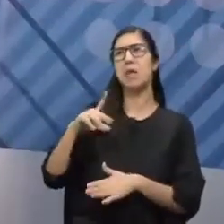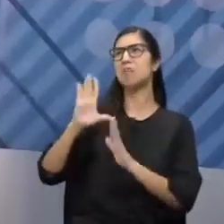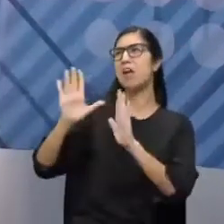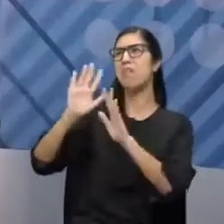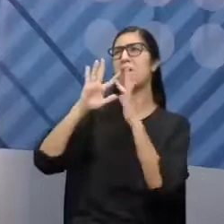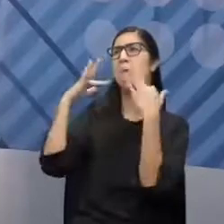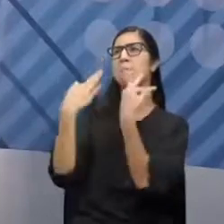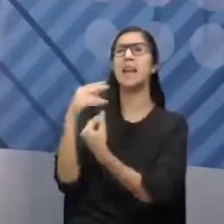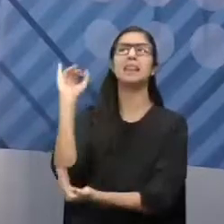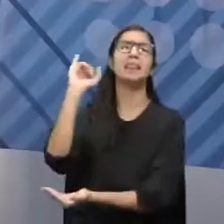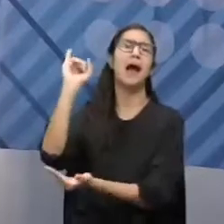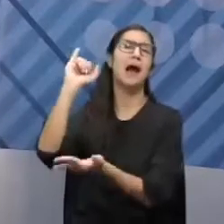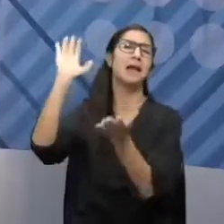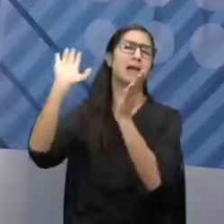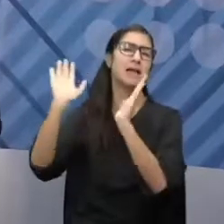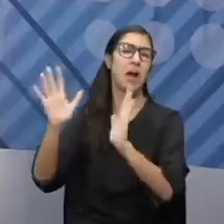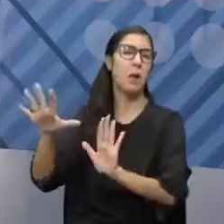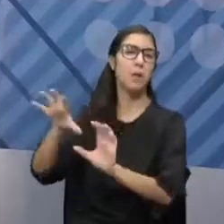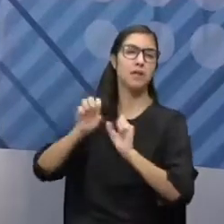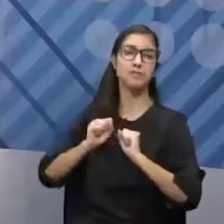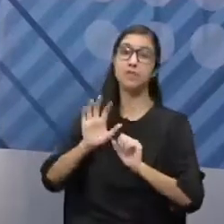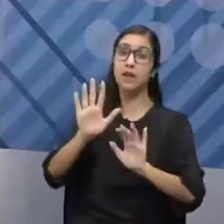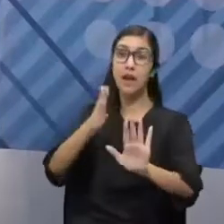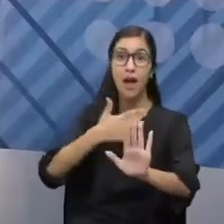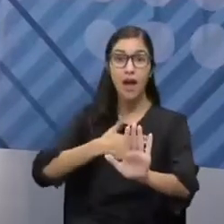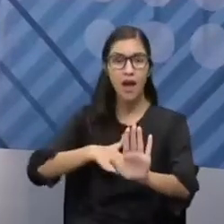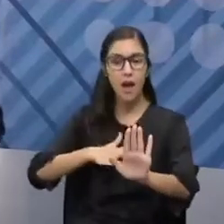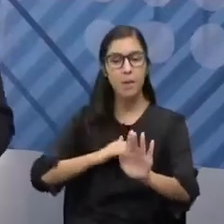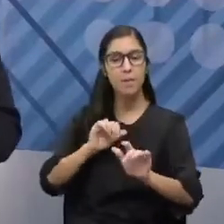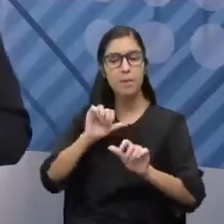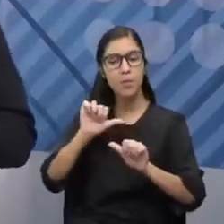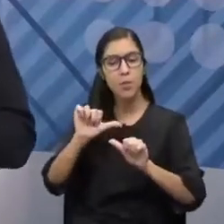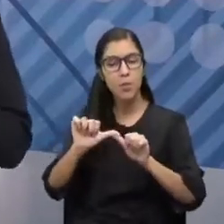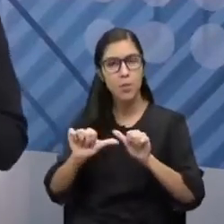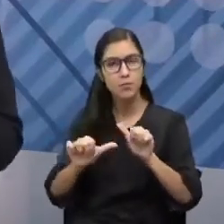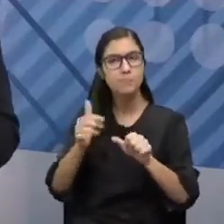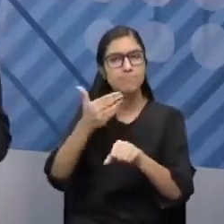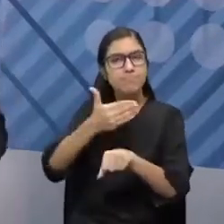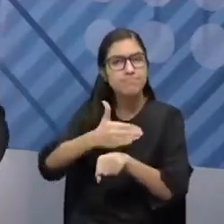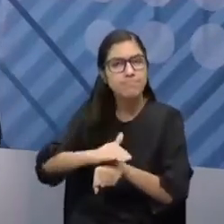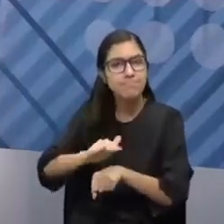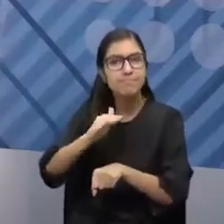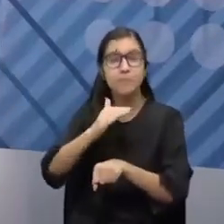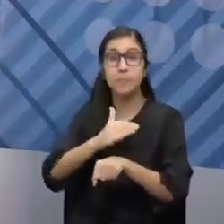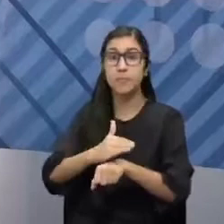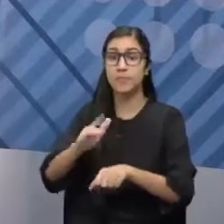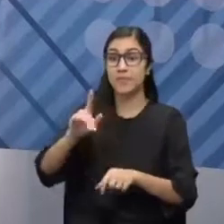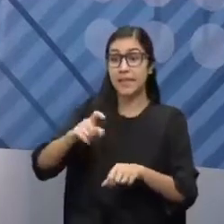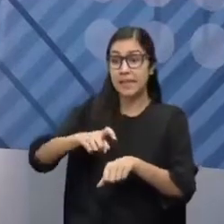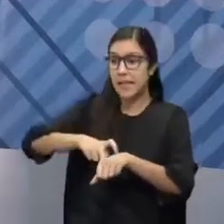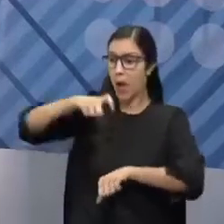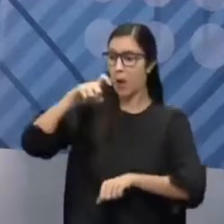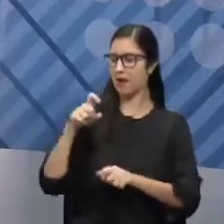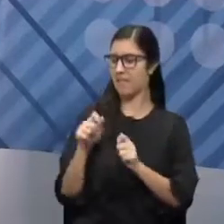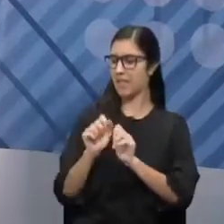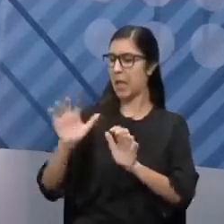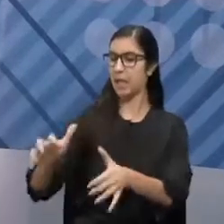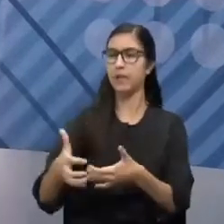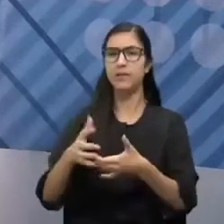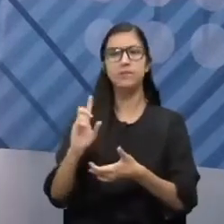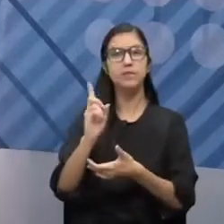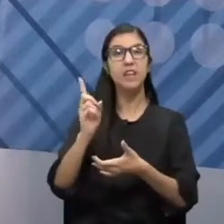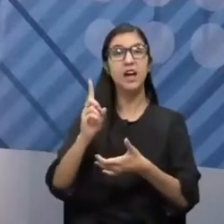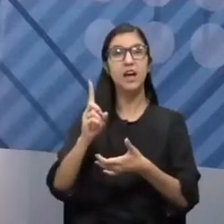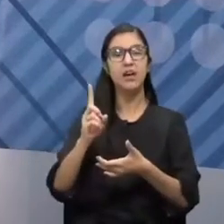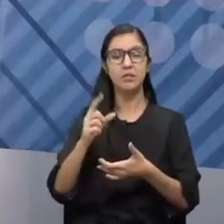Tranquilo. É um exercício, comece a trabalhar isso, né? Não agir de forma imediatista, trabalhar um pouco